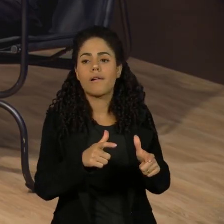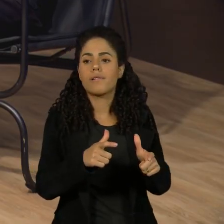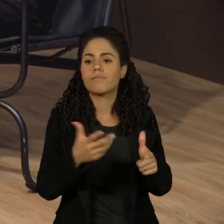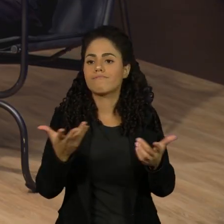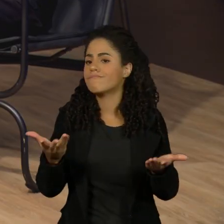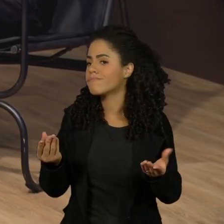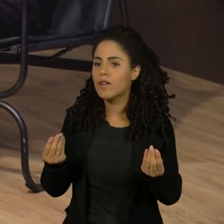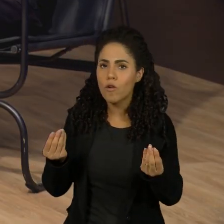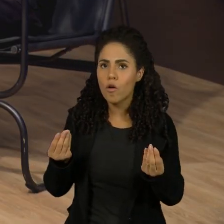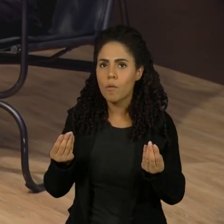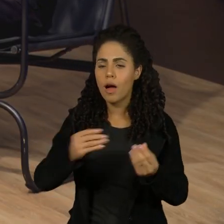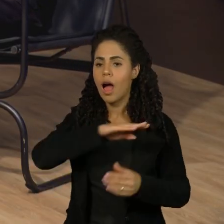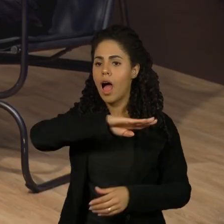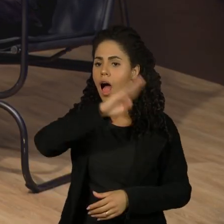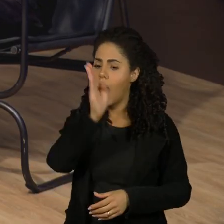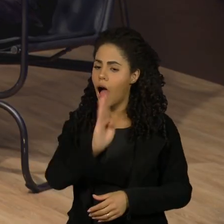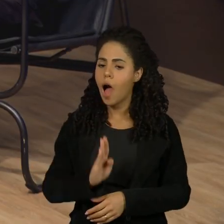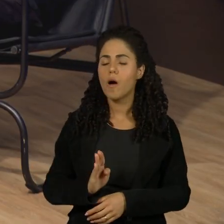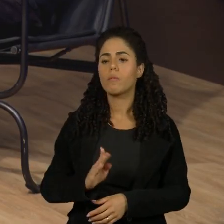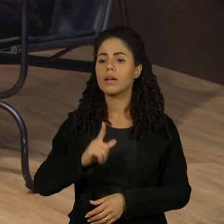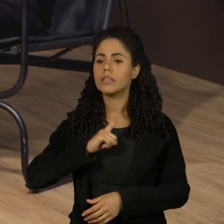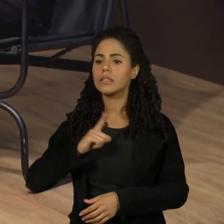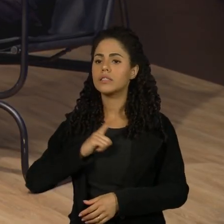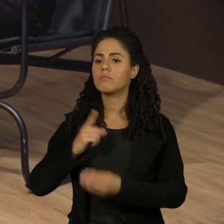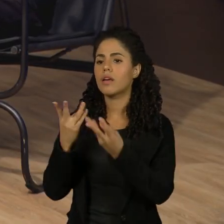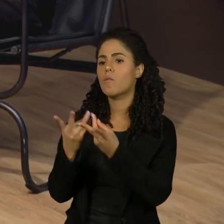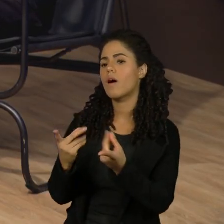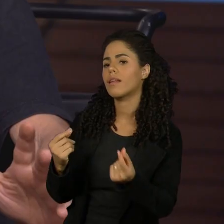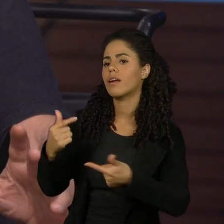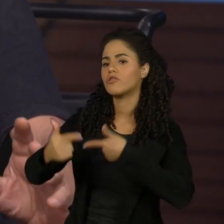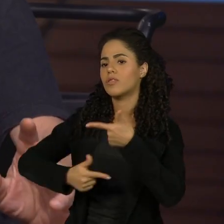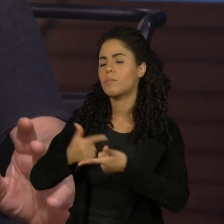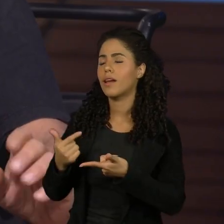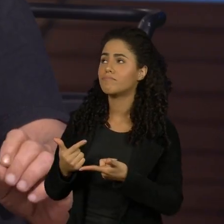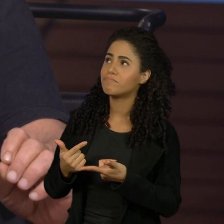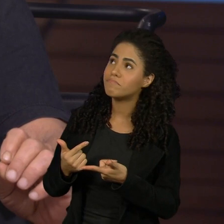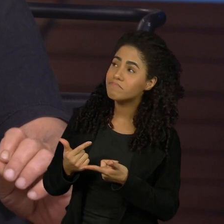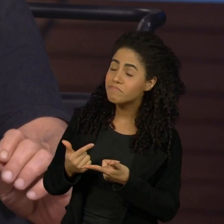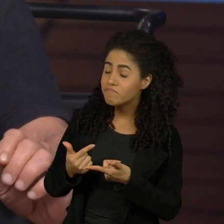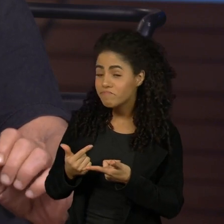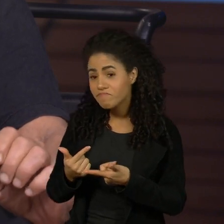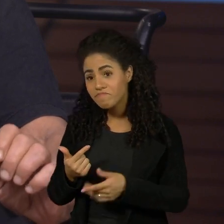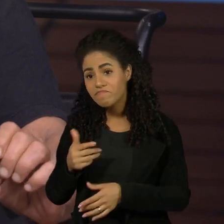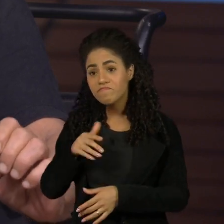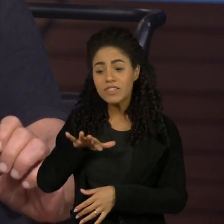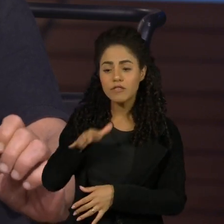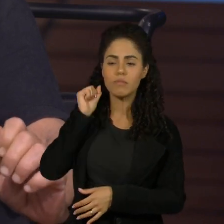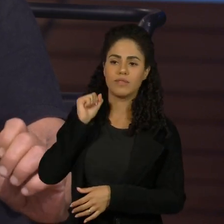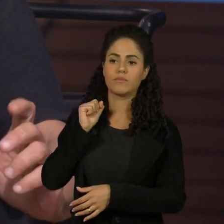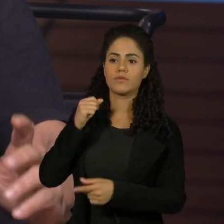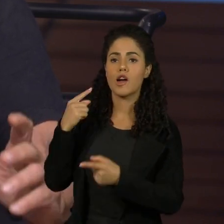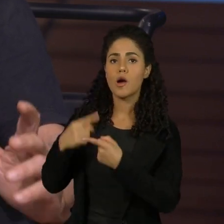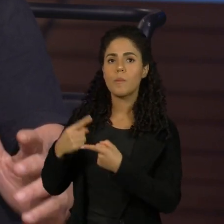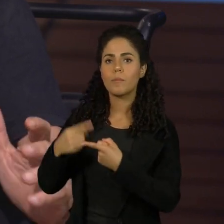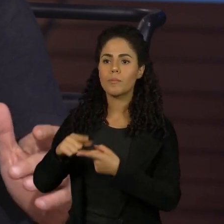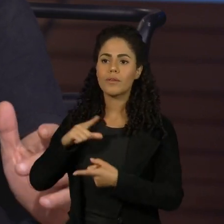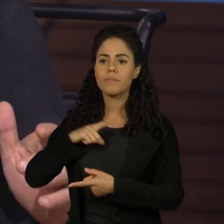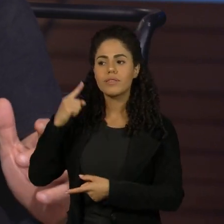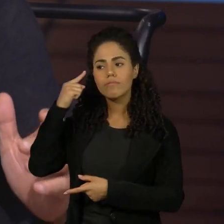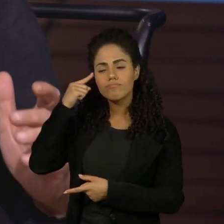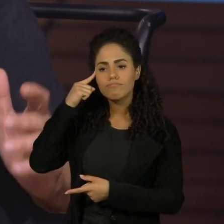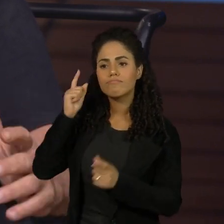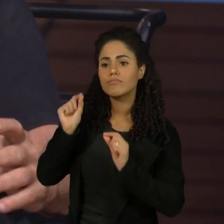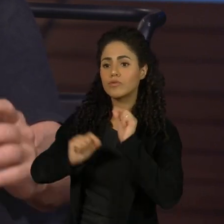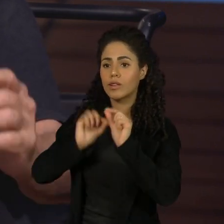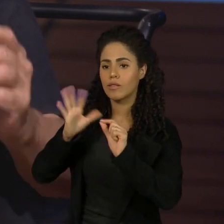fala que o Brasil tem um serviço de excelência, né? Mas tem bolsões